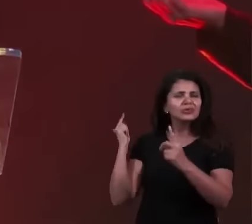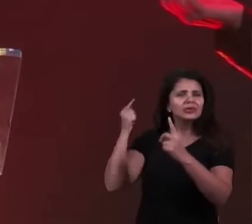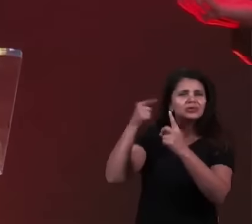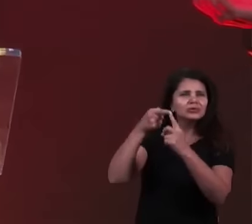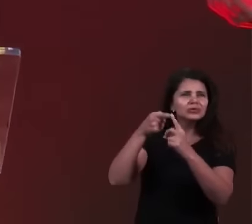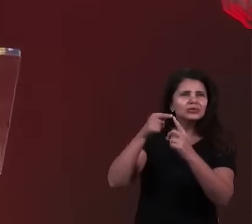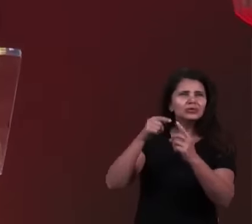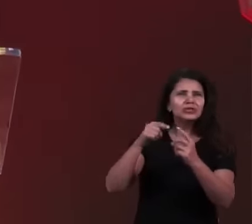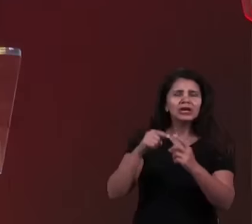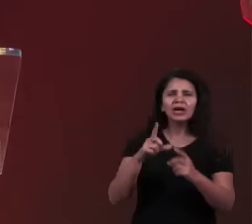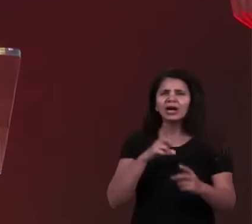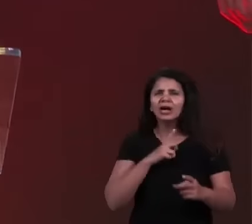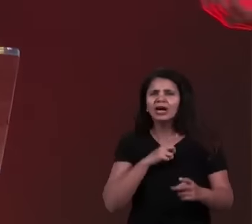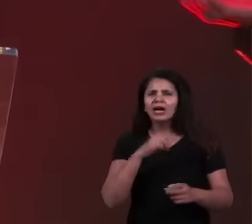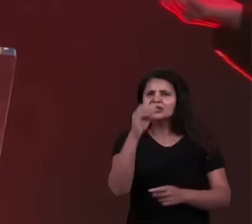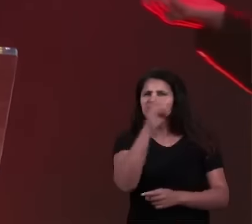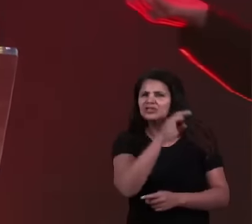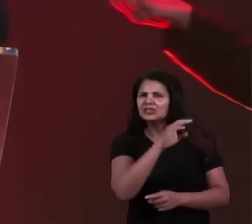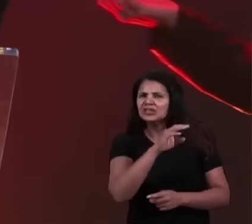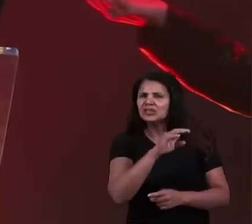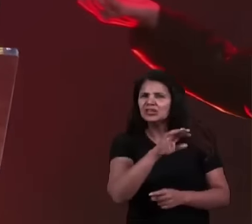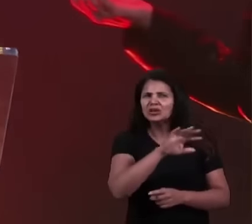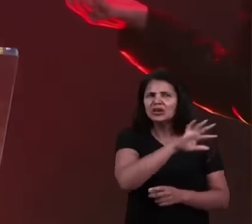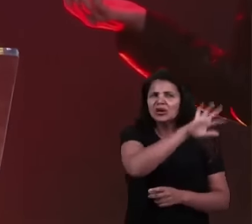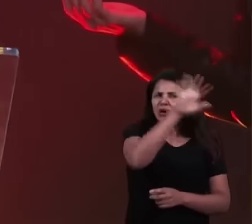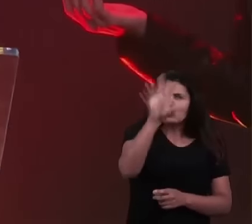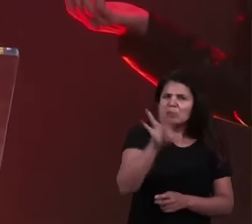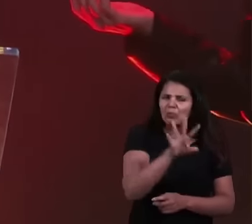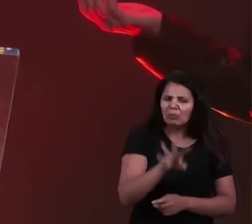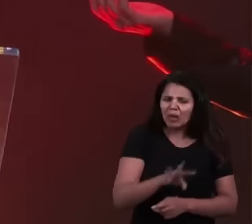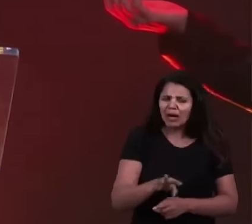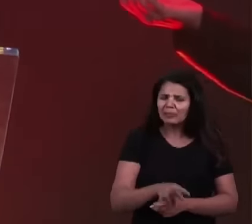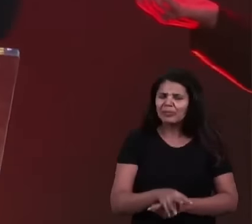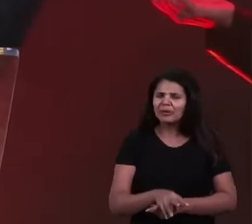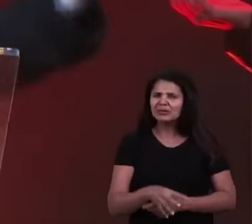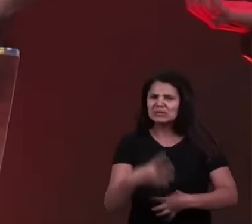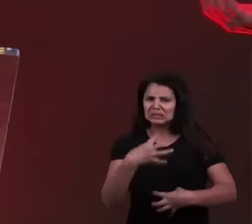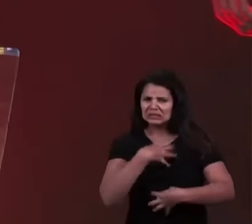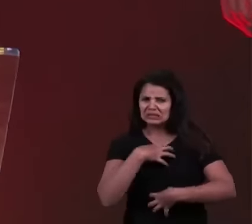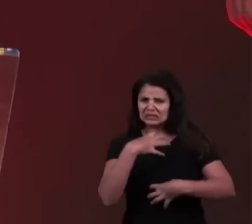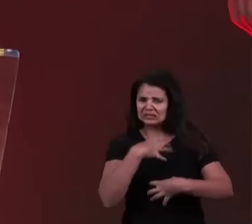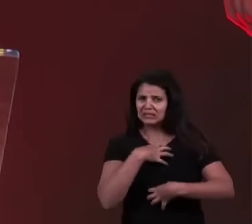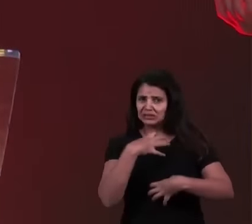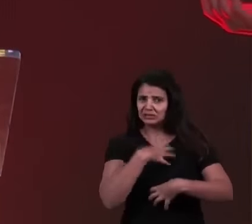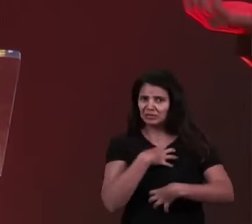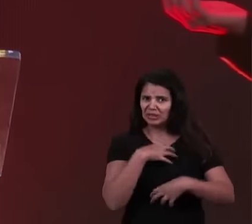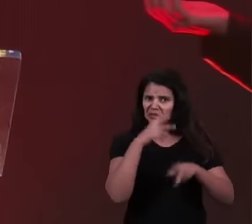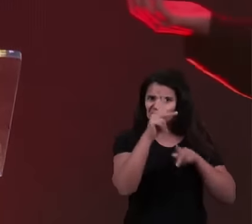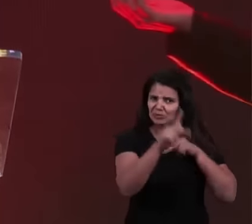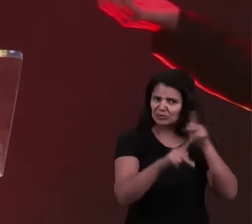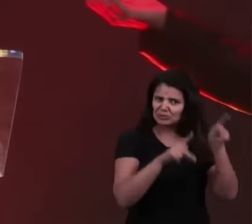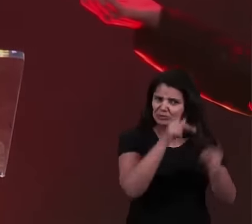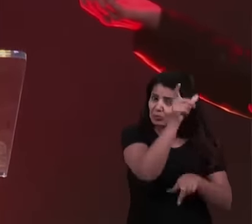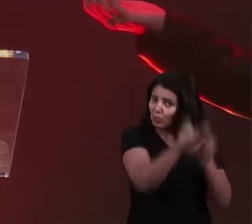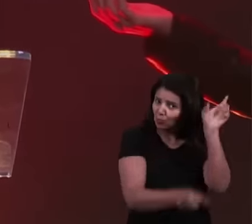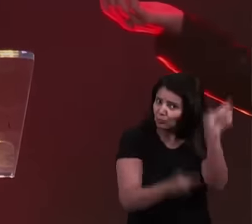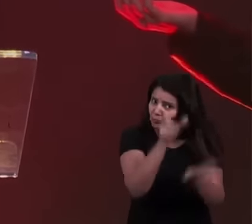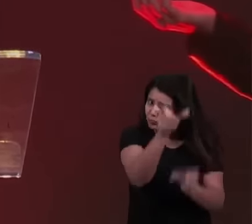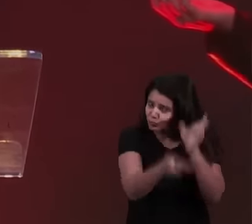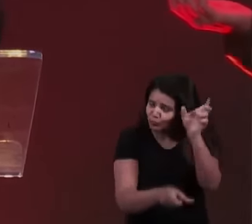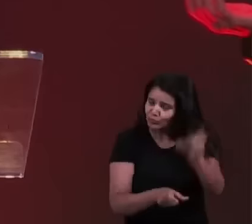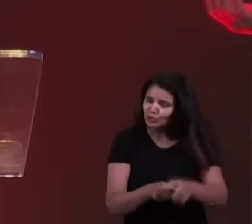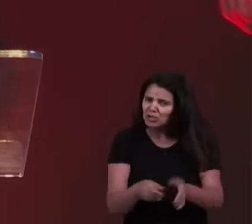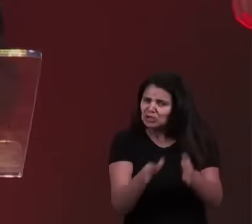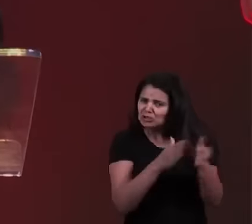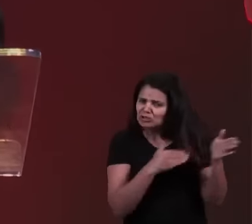mundo estava bem de acordo com o sentimento coletivo, o consciente, o inconsciente coletivo das pessoas e aquilo